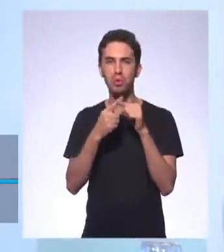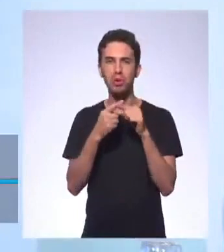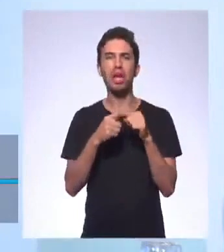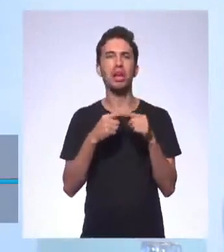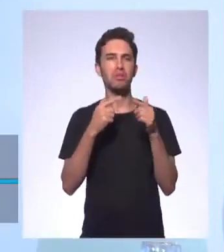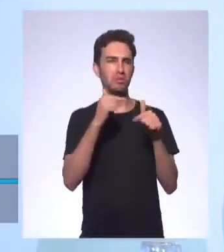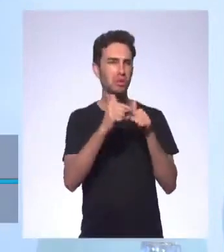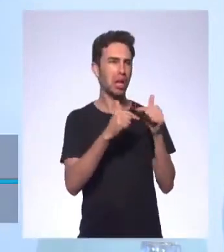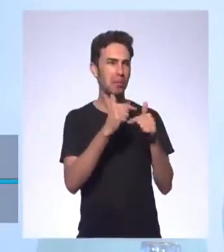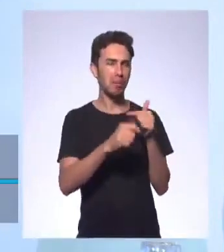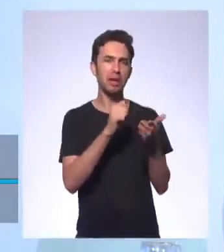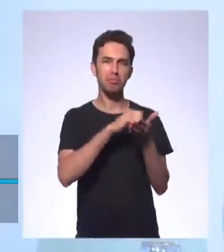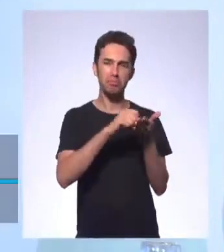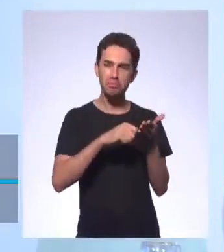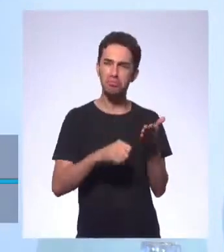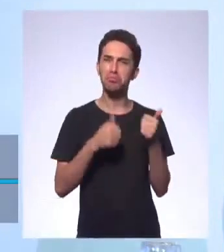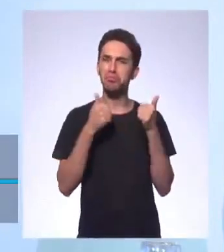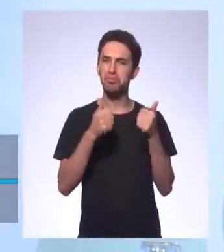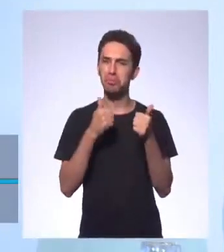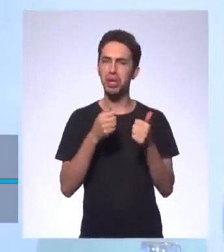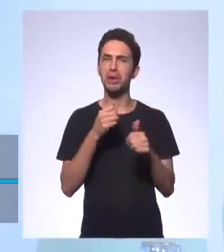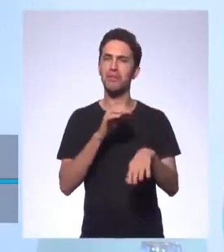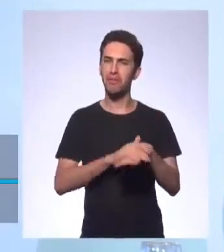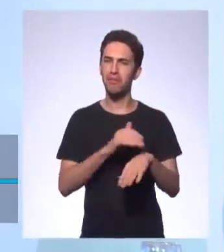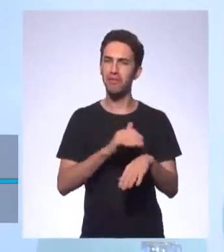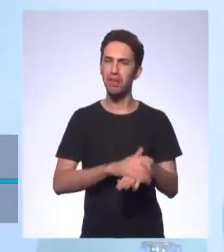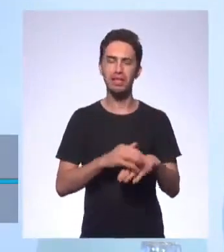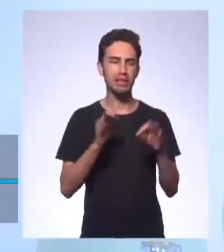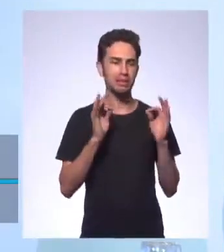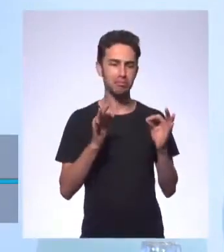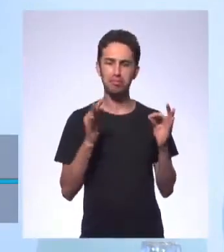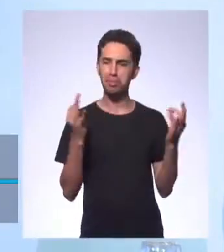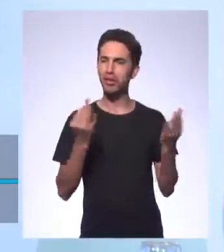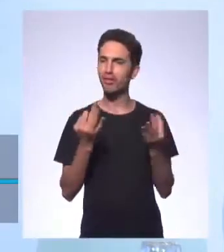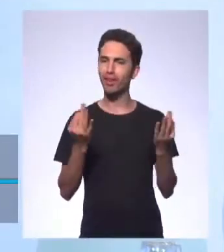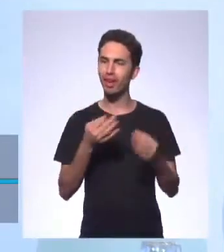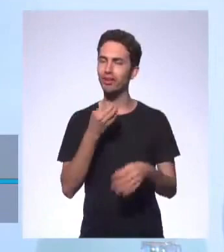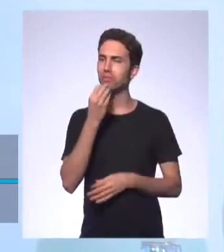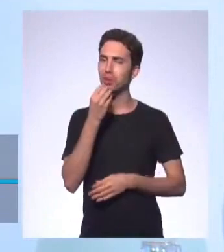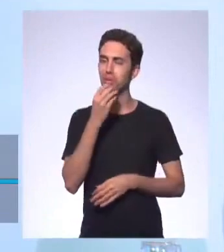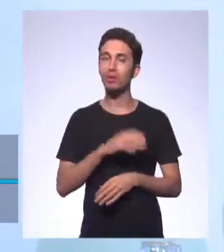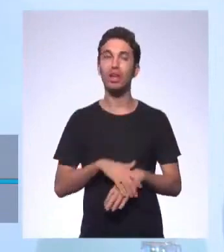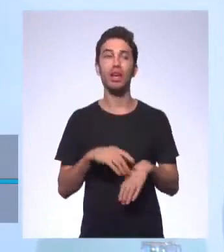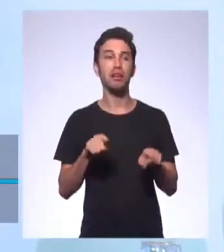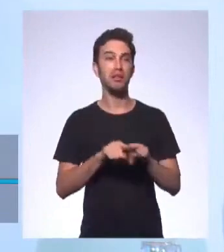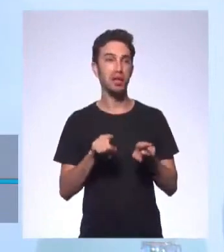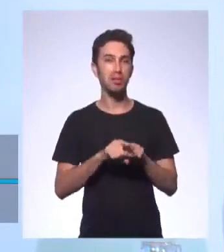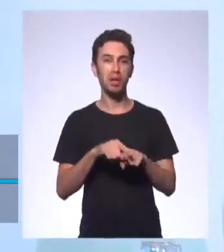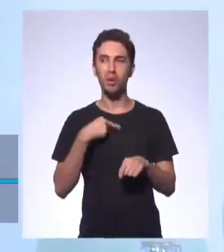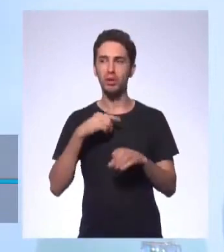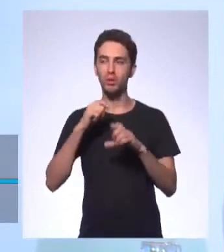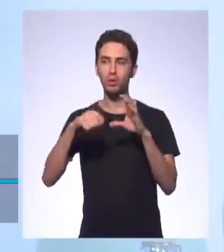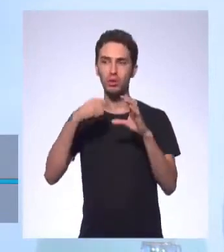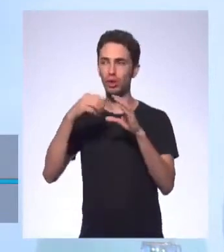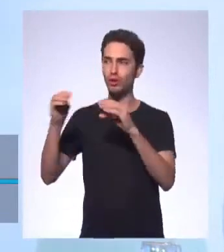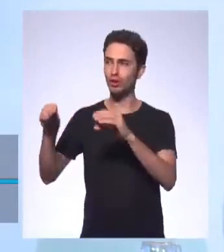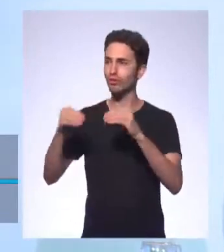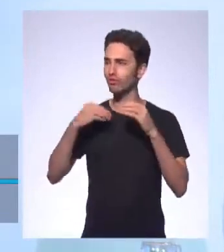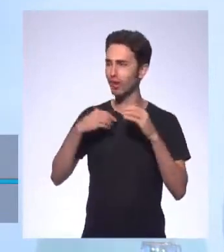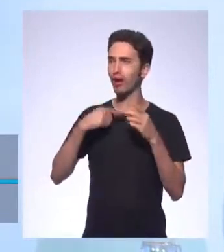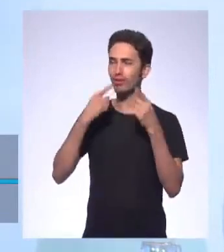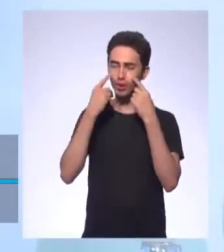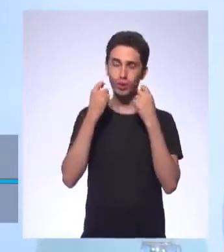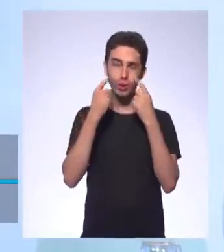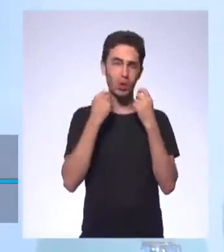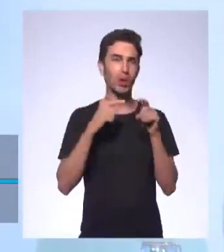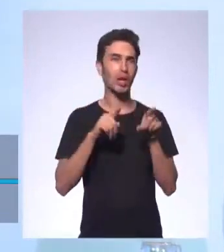coisa, bem escrito, bem feito. Então, se vocês tiverem mais trabalhos, mandem. Eu também, quando recebi dos alunos aqueles vídeos, eu chorei. Queria